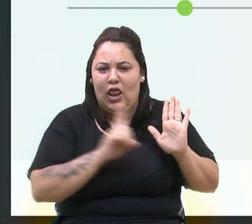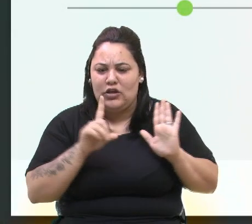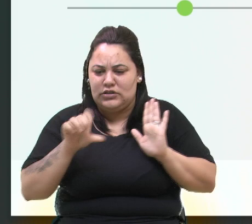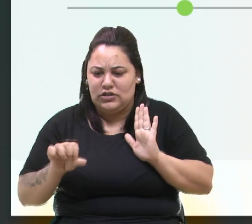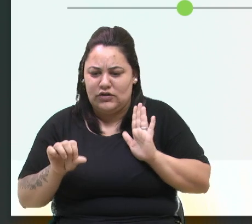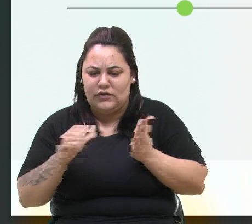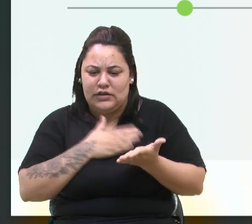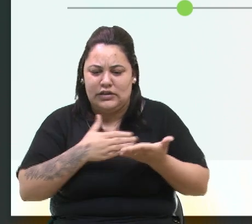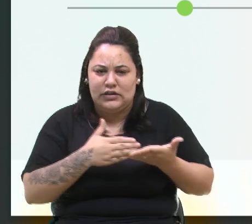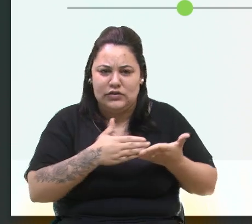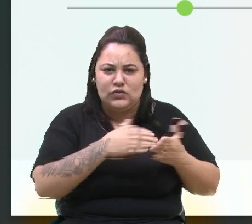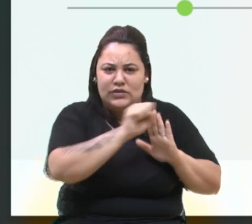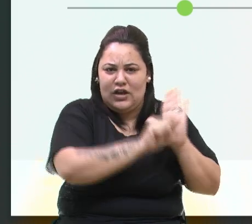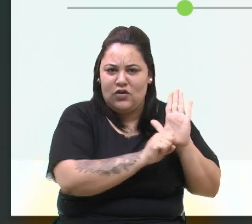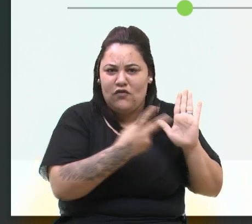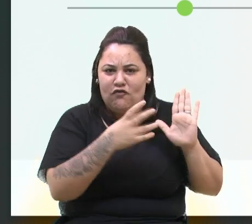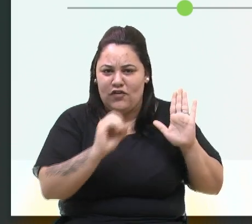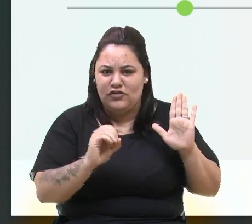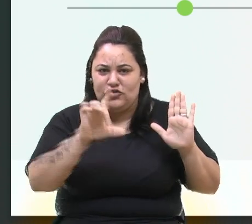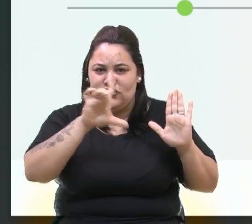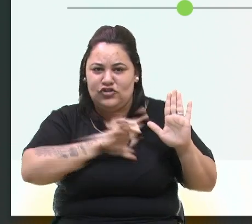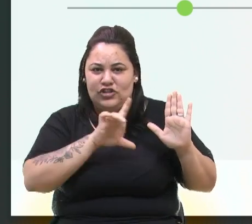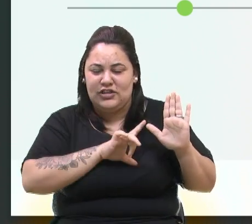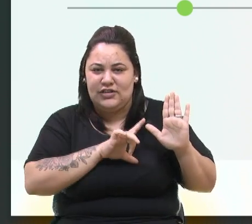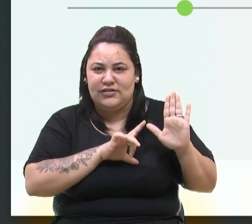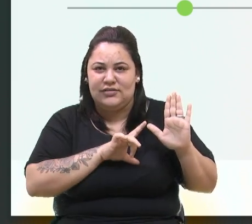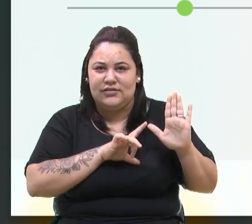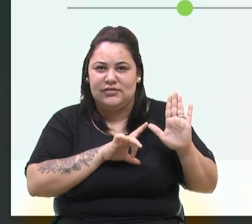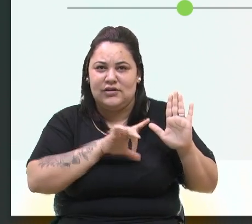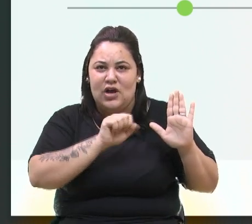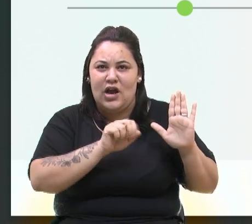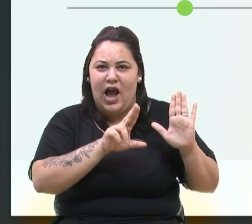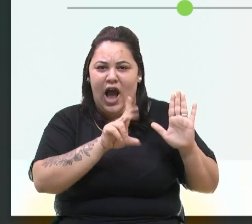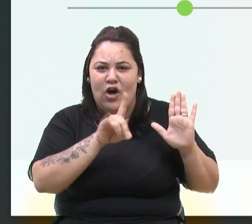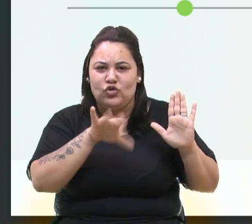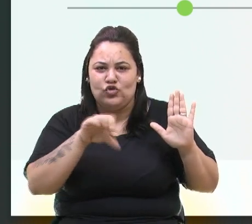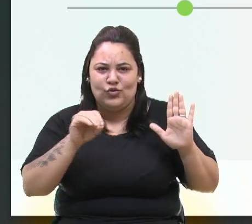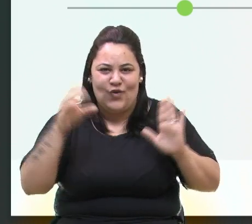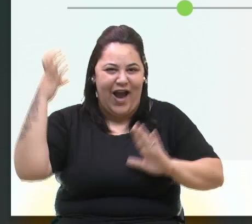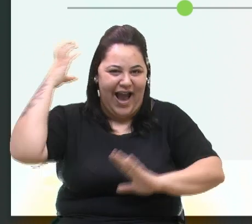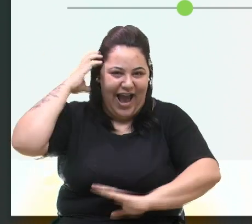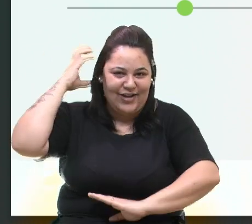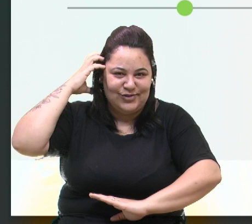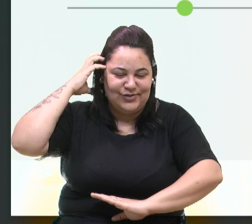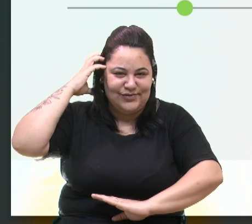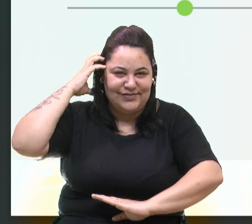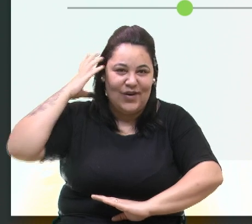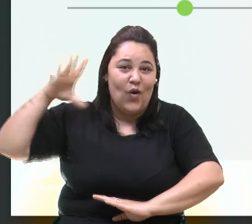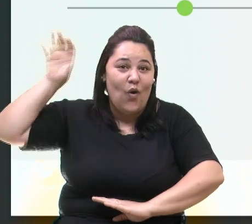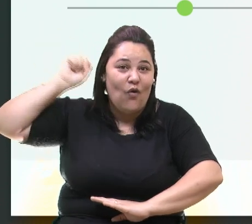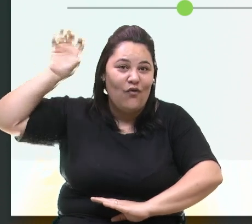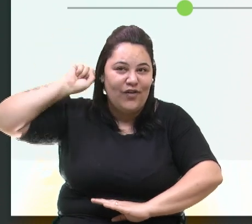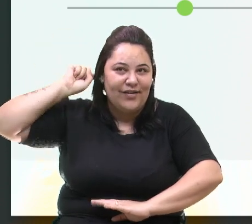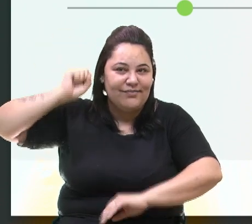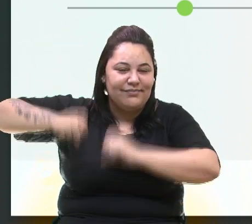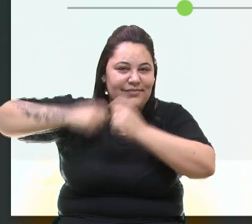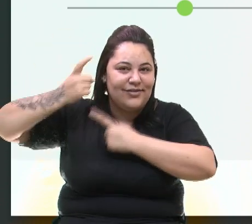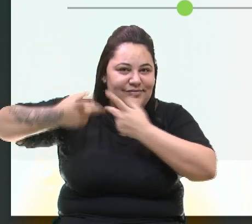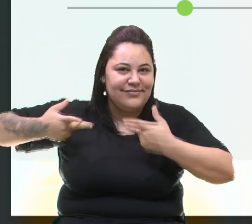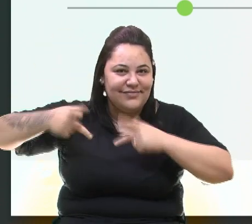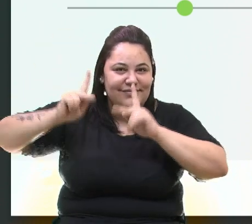no início do século XX, nós tínhamos o áudio, o rádio, que ainda é tão presente para muitas pessoas. Temos aqui